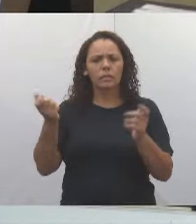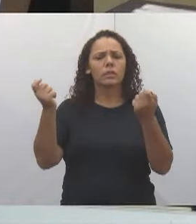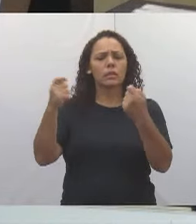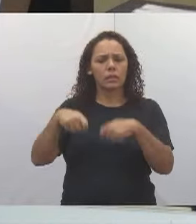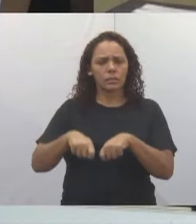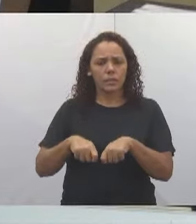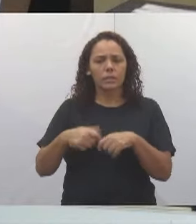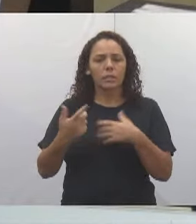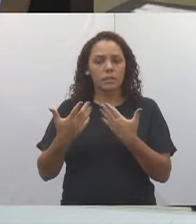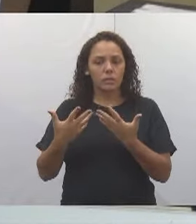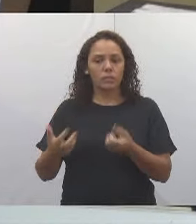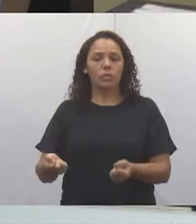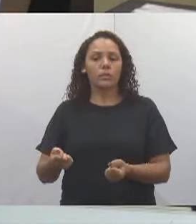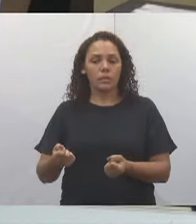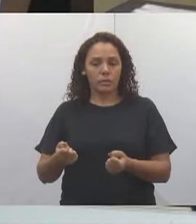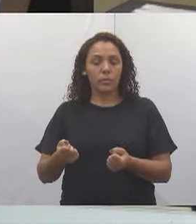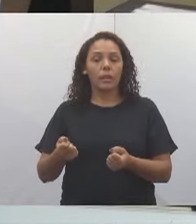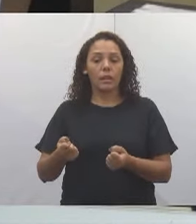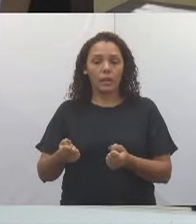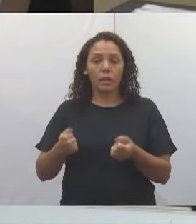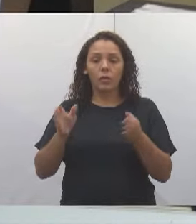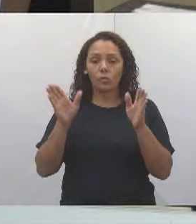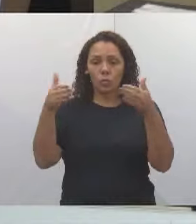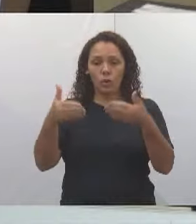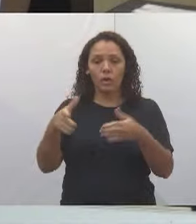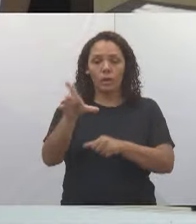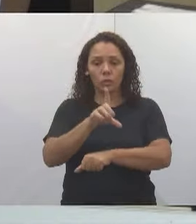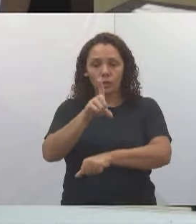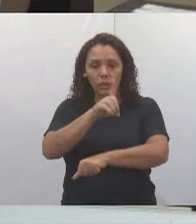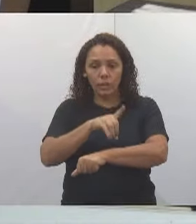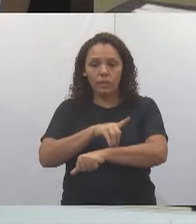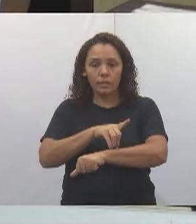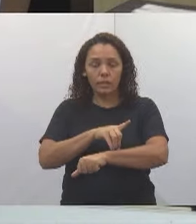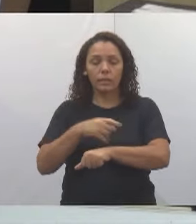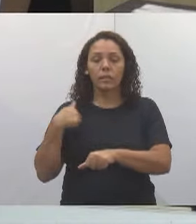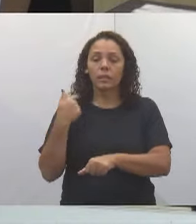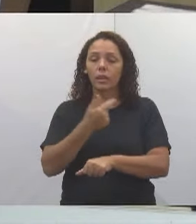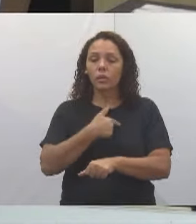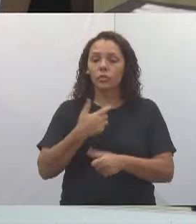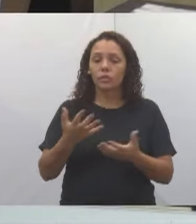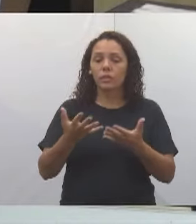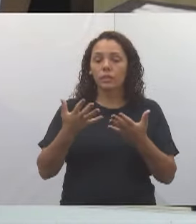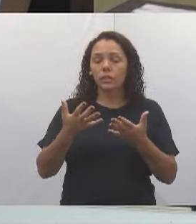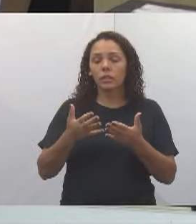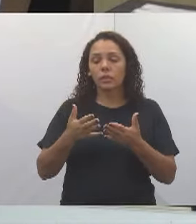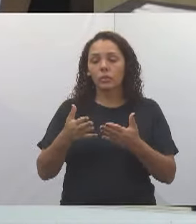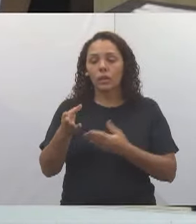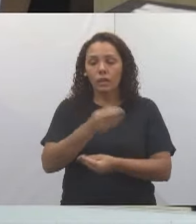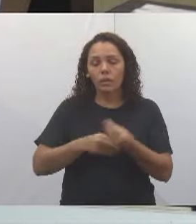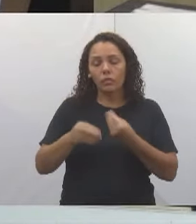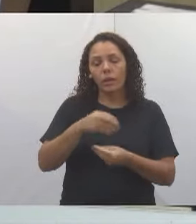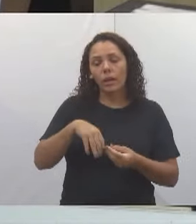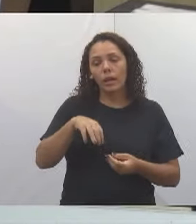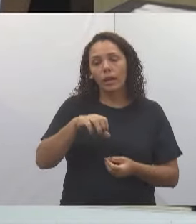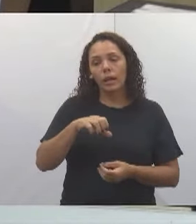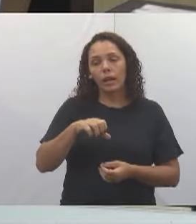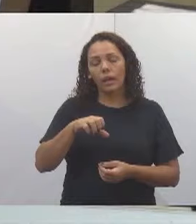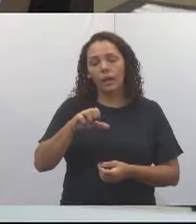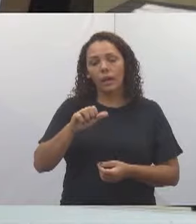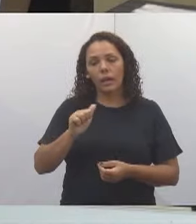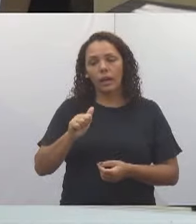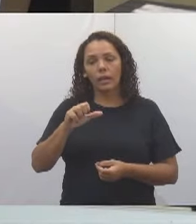capacitação, tudo referente à dengue. A gente está querendo envolver os ACS também, porque